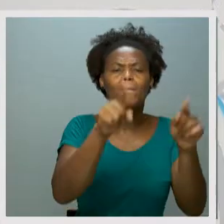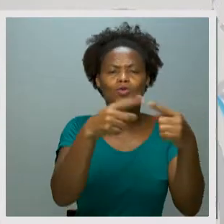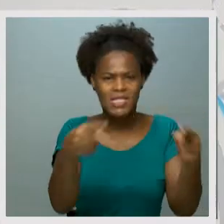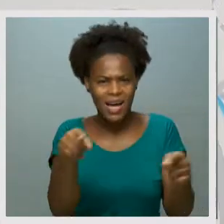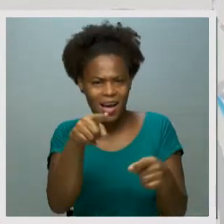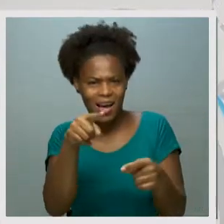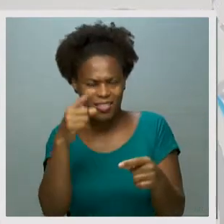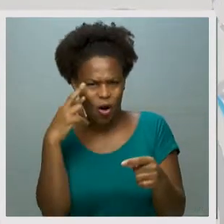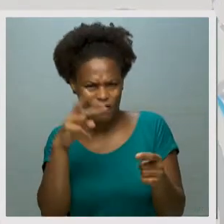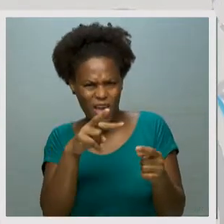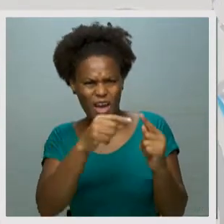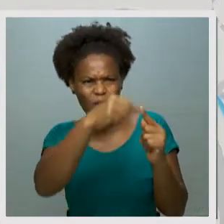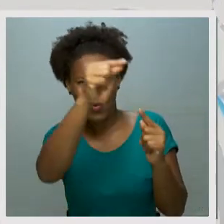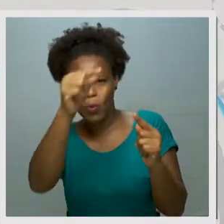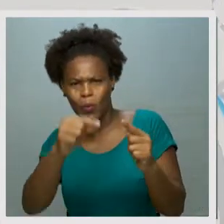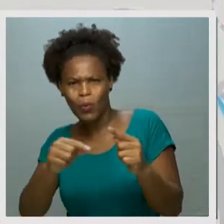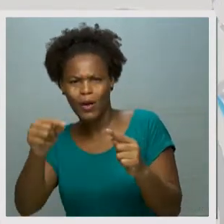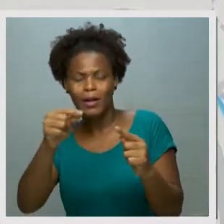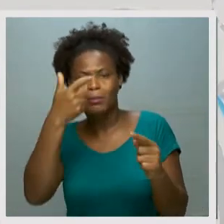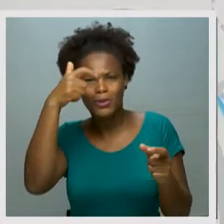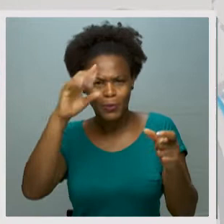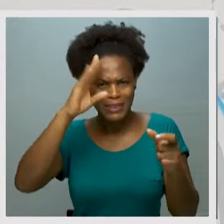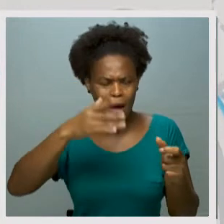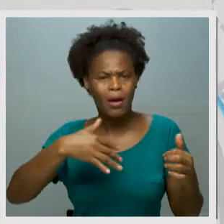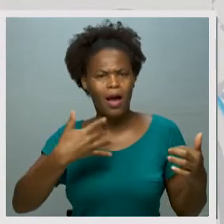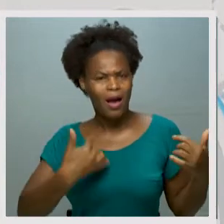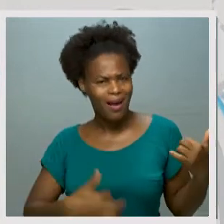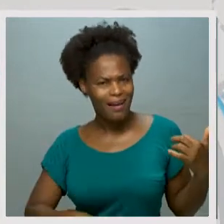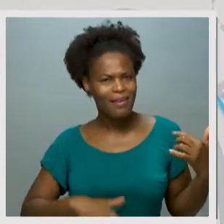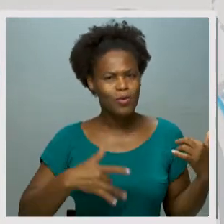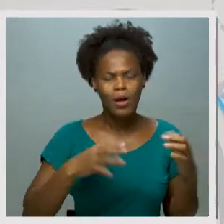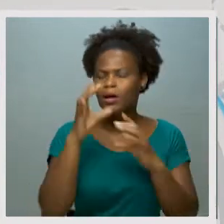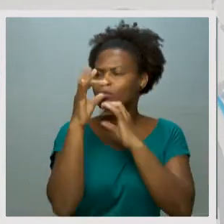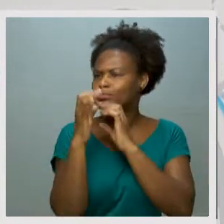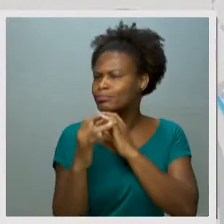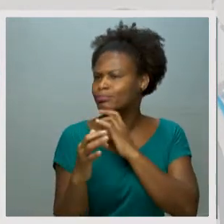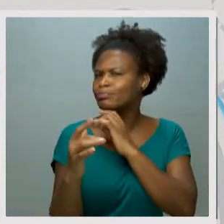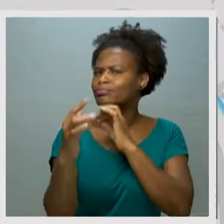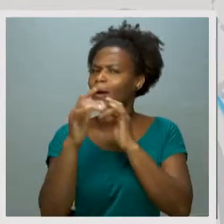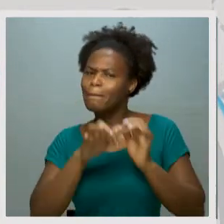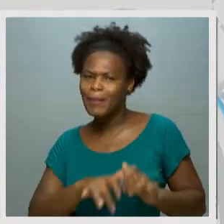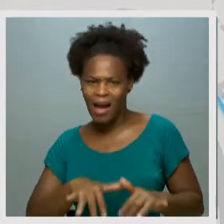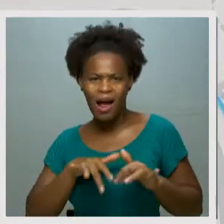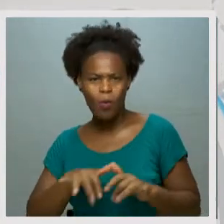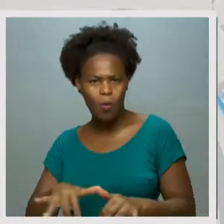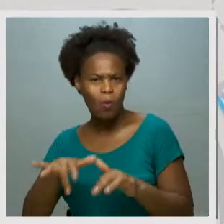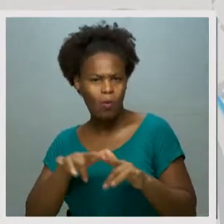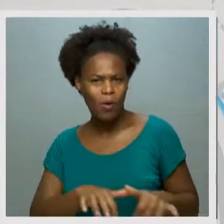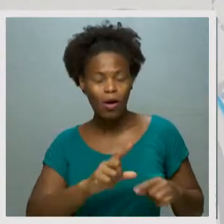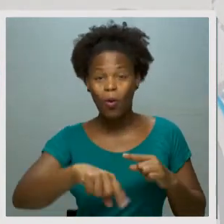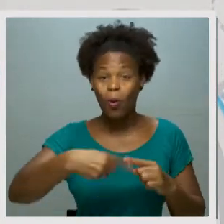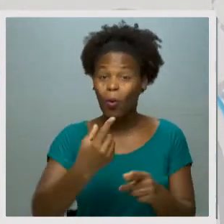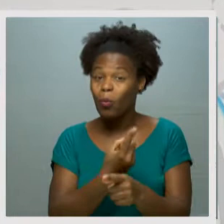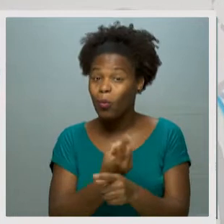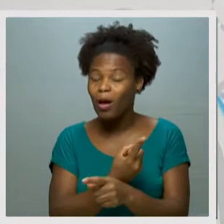que sabem tocar o piano, violão, flauta, ou entre outros instrumentos musicais, na verdade, existem